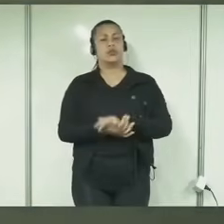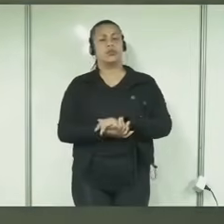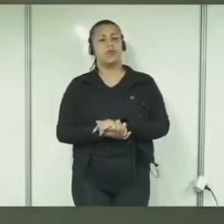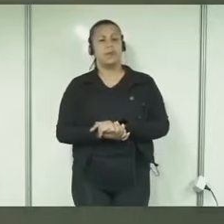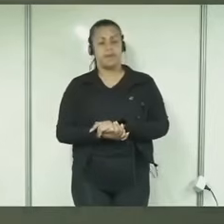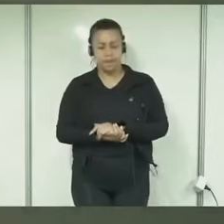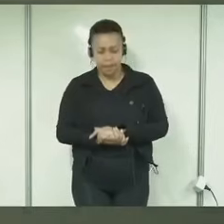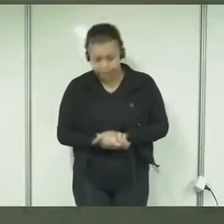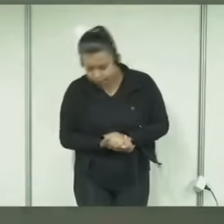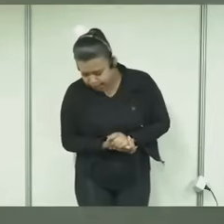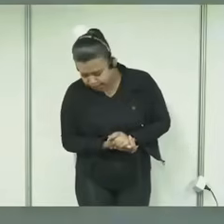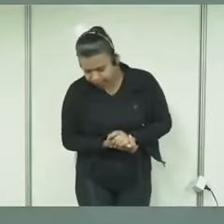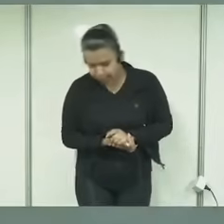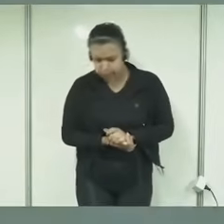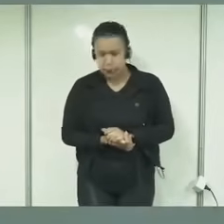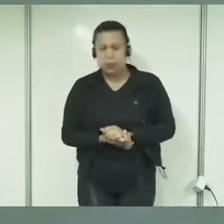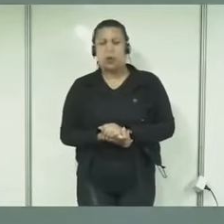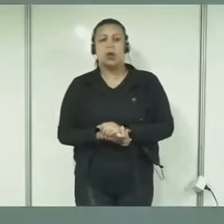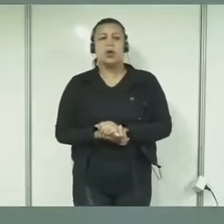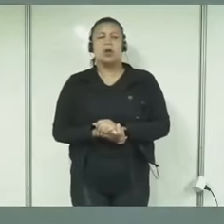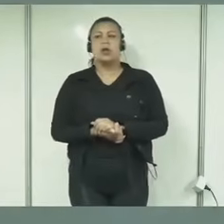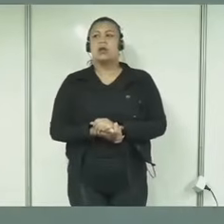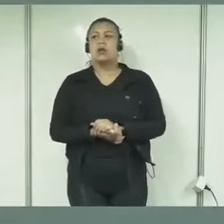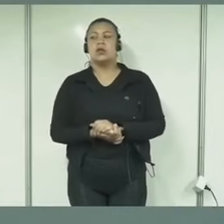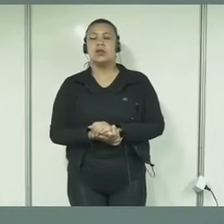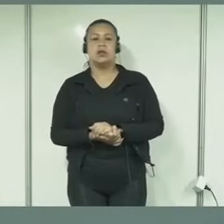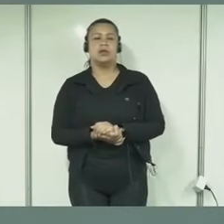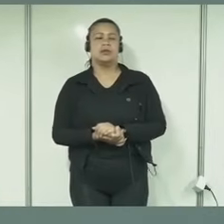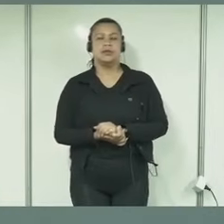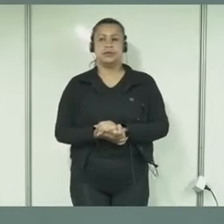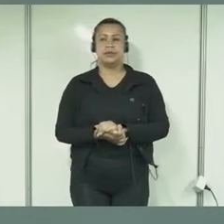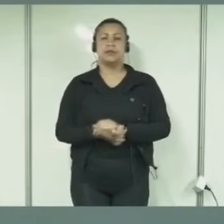agora com Jesus.